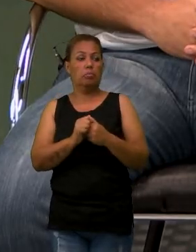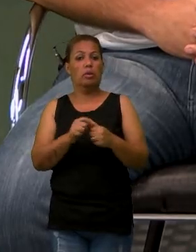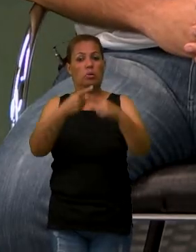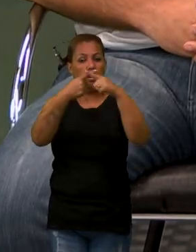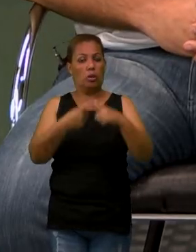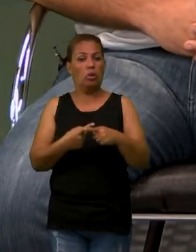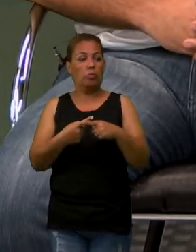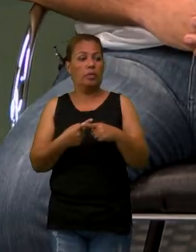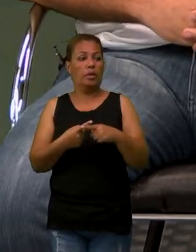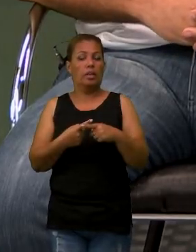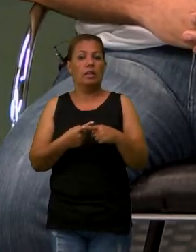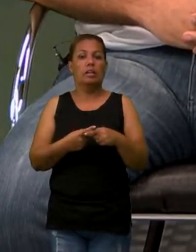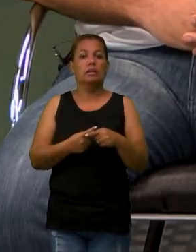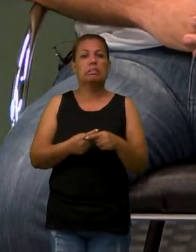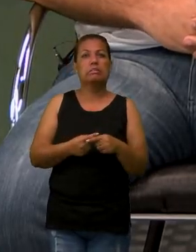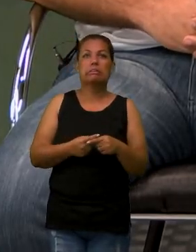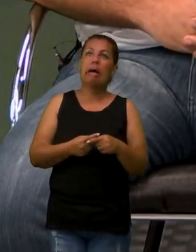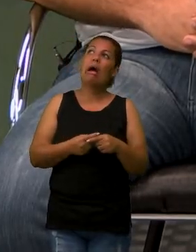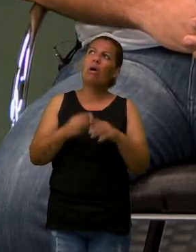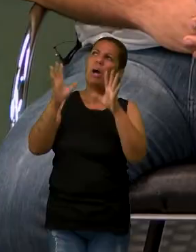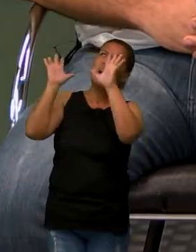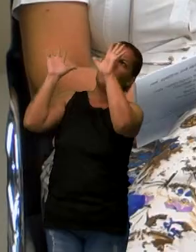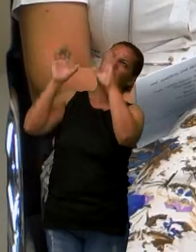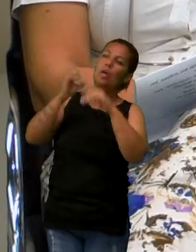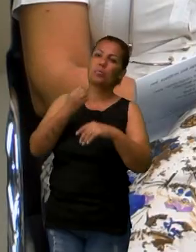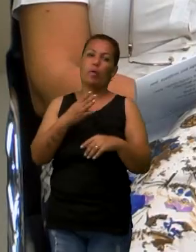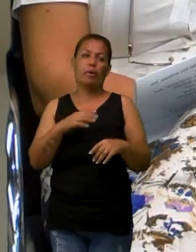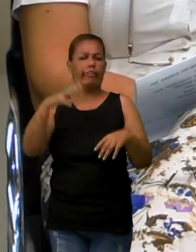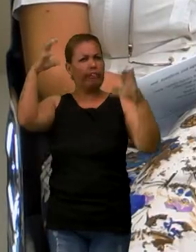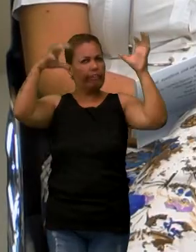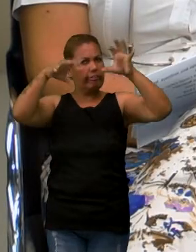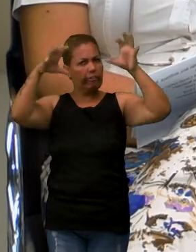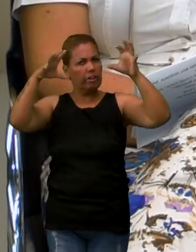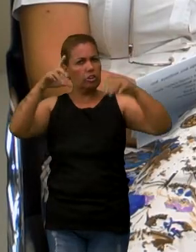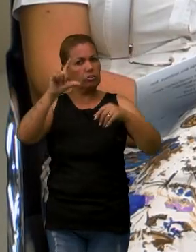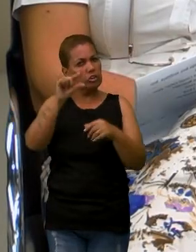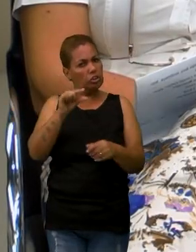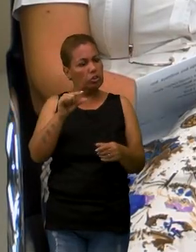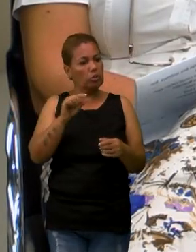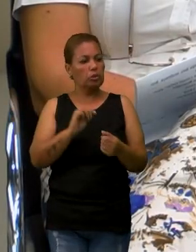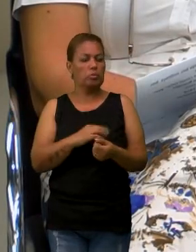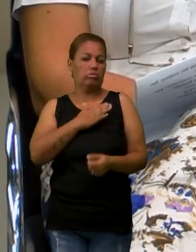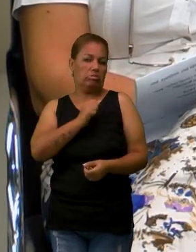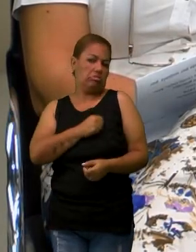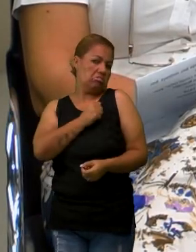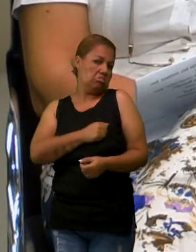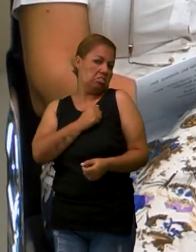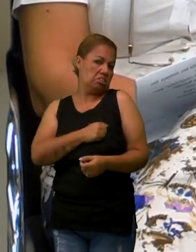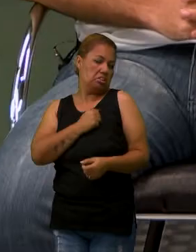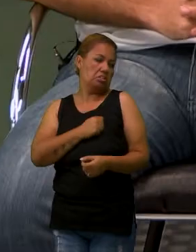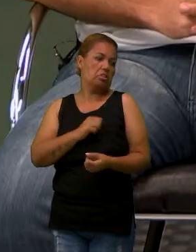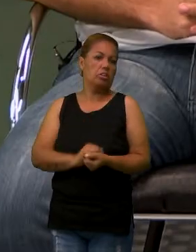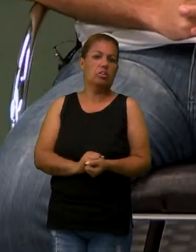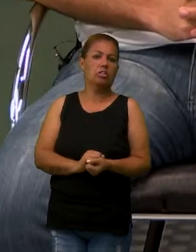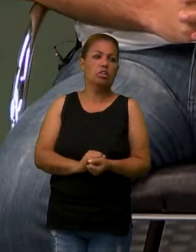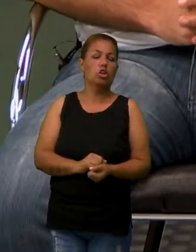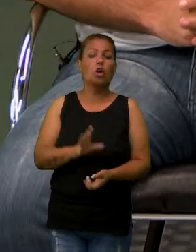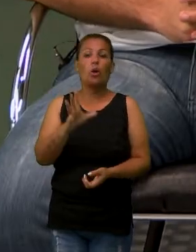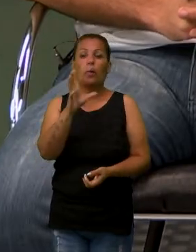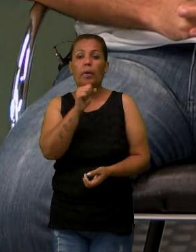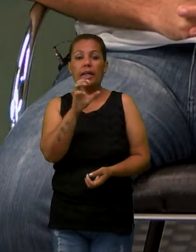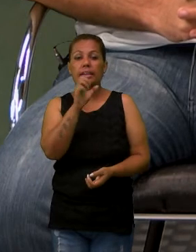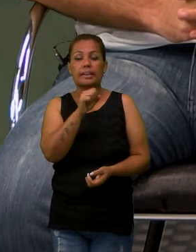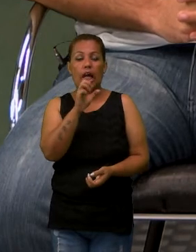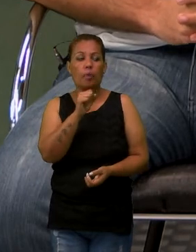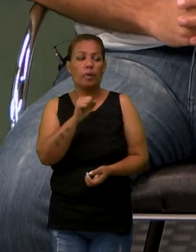competição quando o tempo permite também e agora as chuvas estão a diminuir um pouco a saudade da mas o consumo